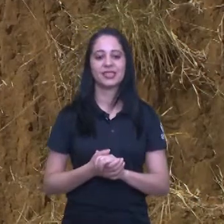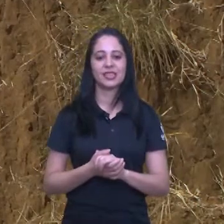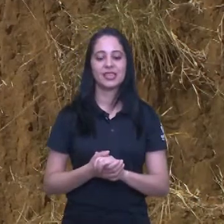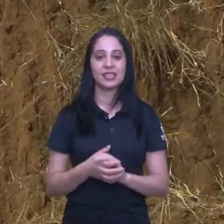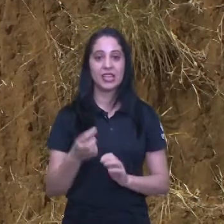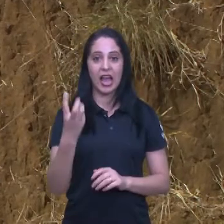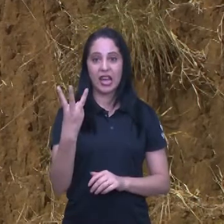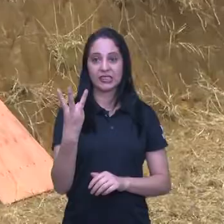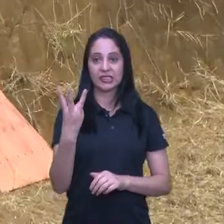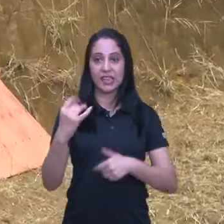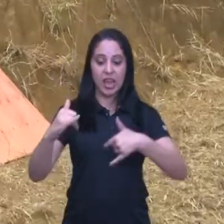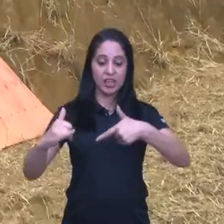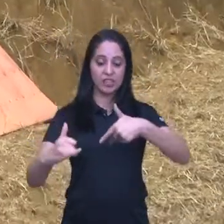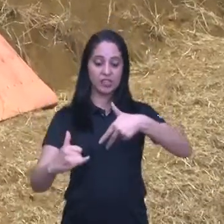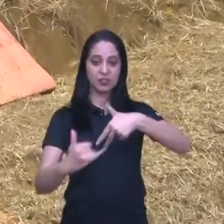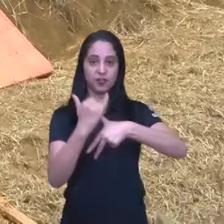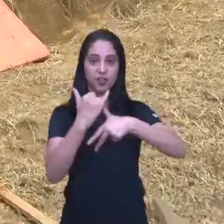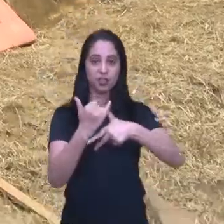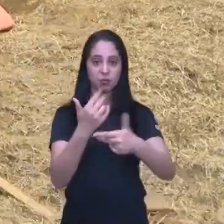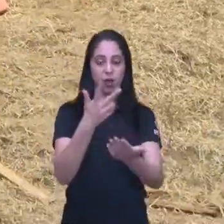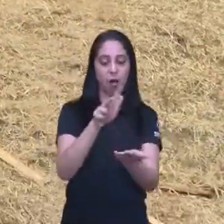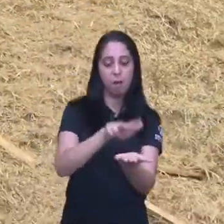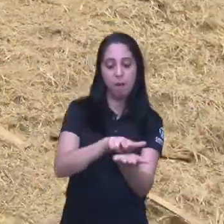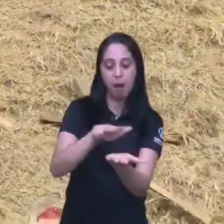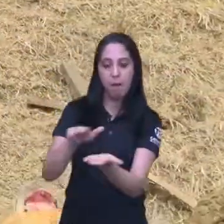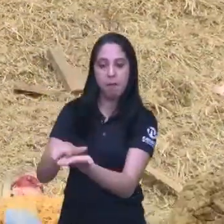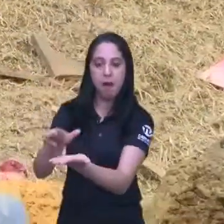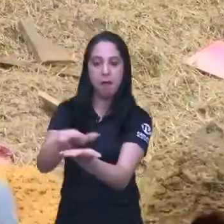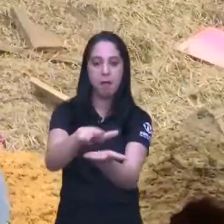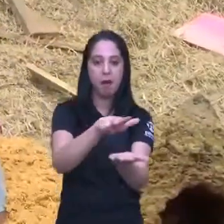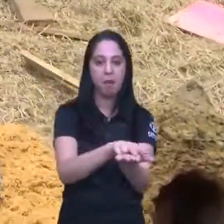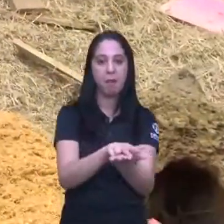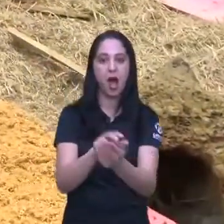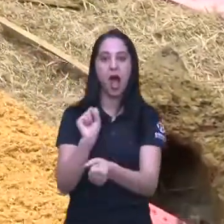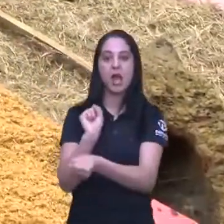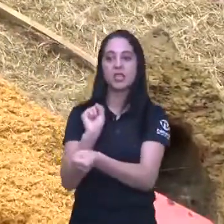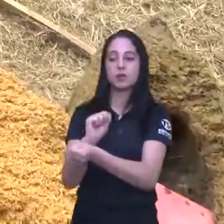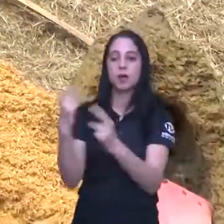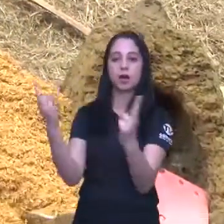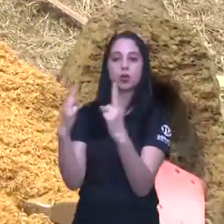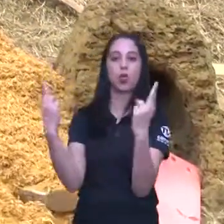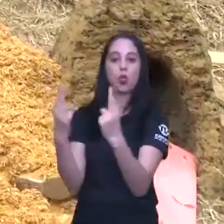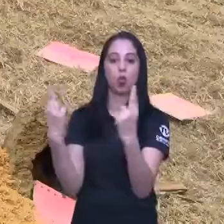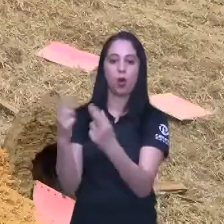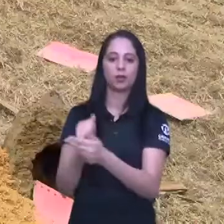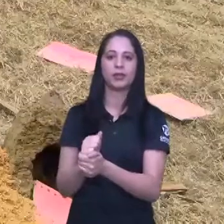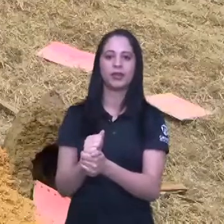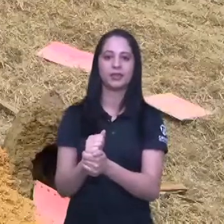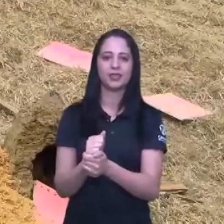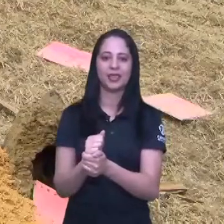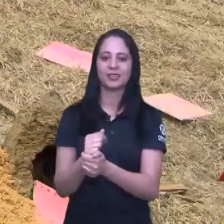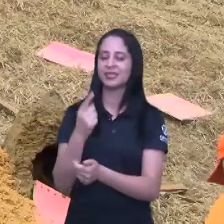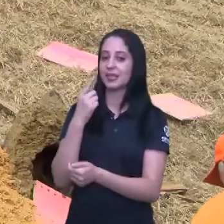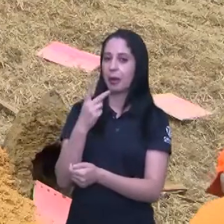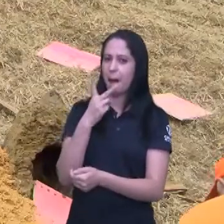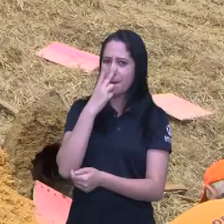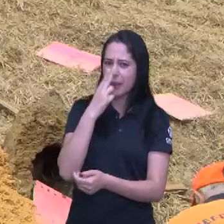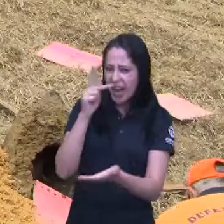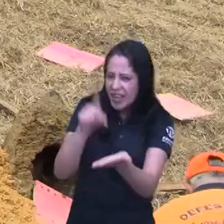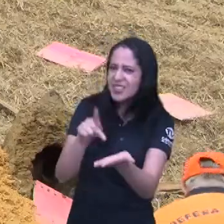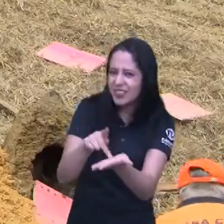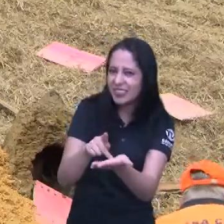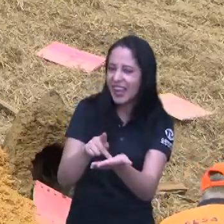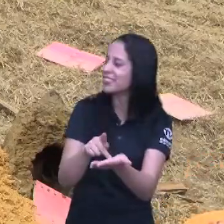o deslizamento de terra são três as vítimas que aguardam o resgate nessa tragédia essas cenas